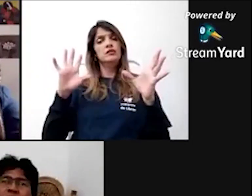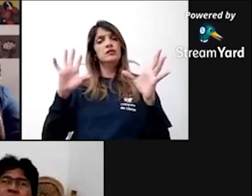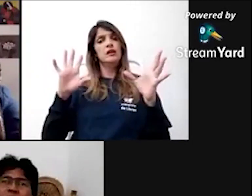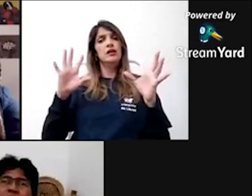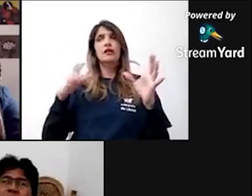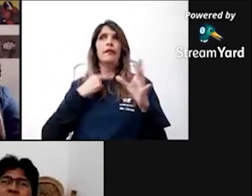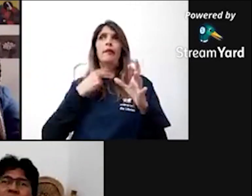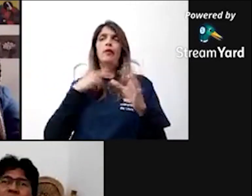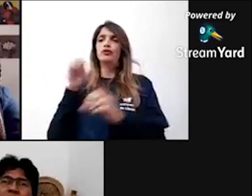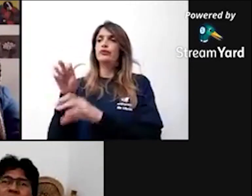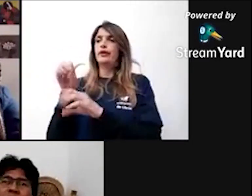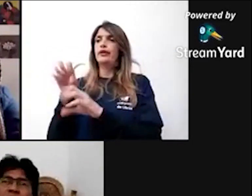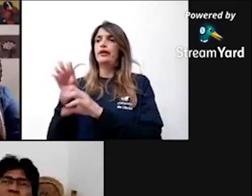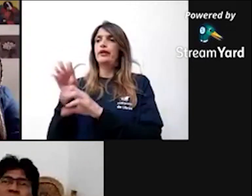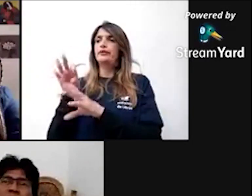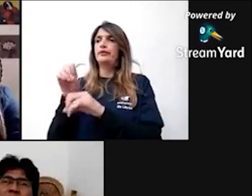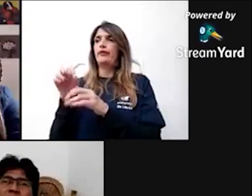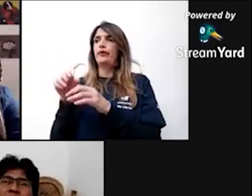educação